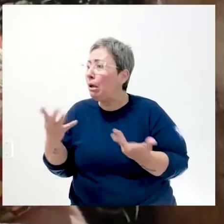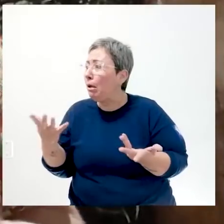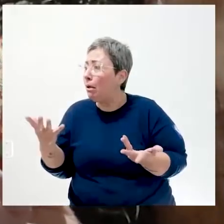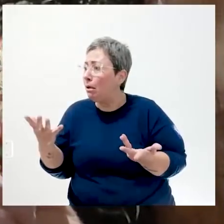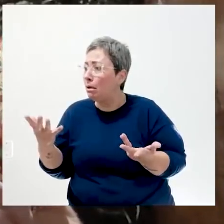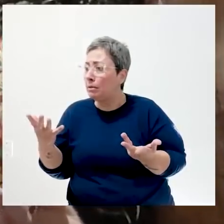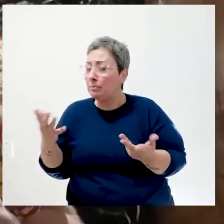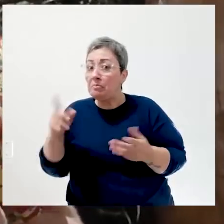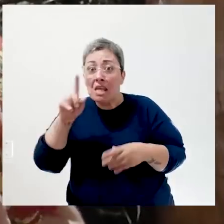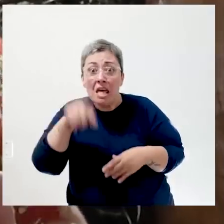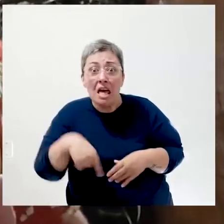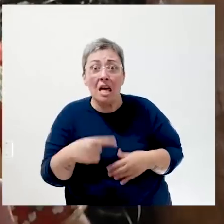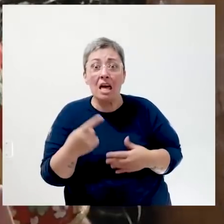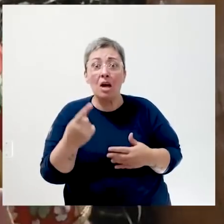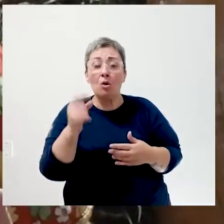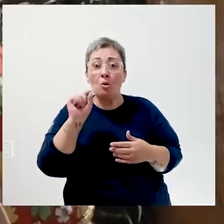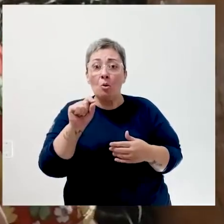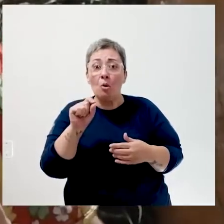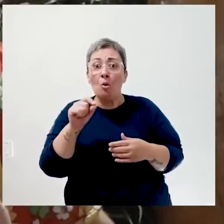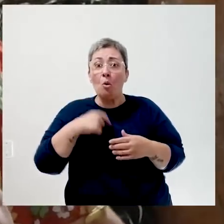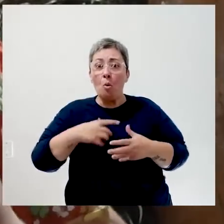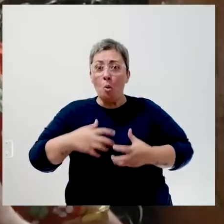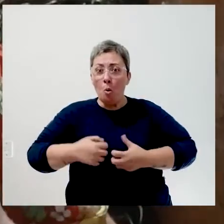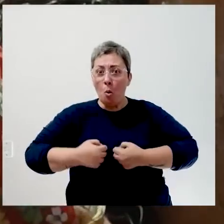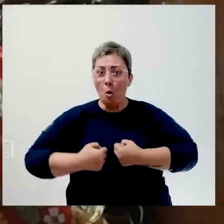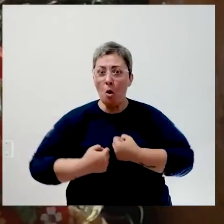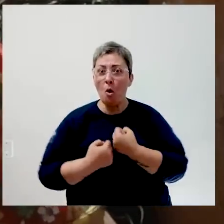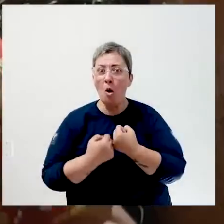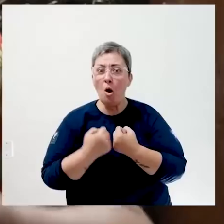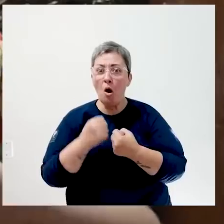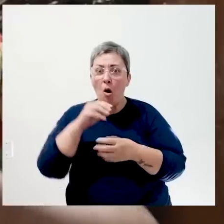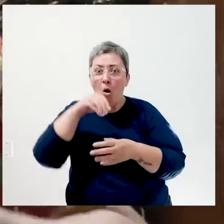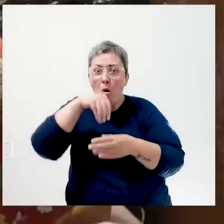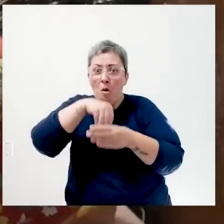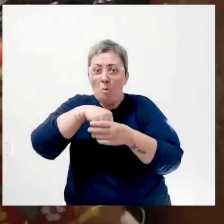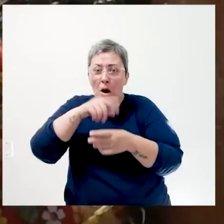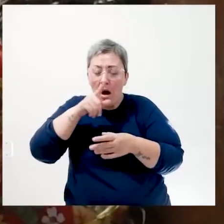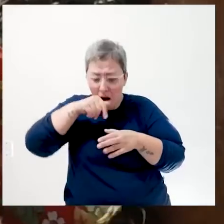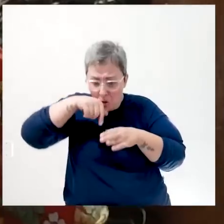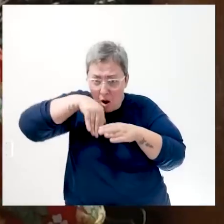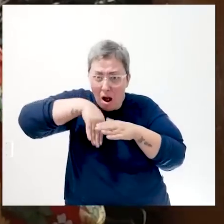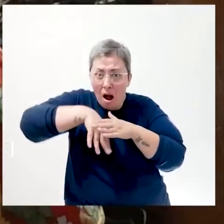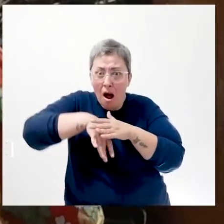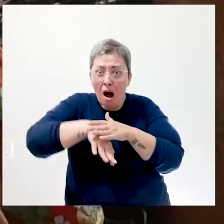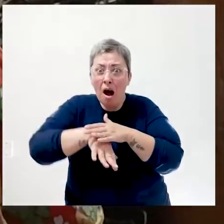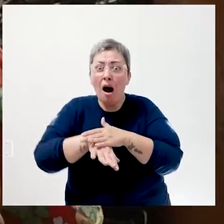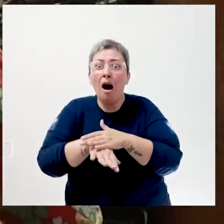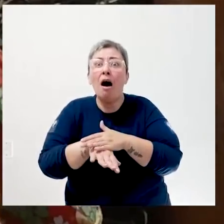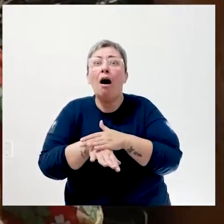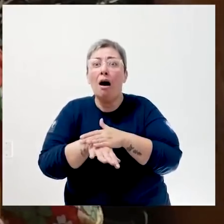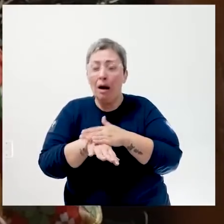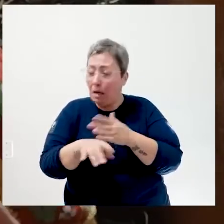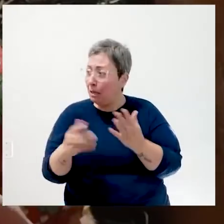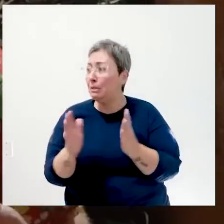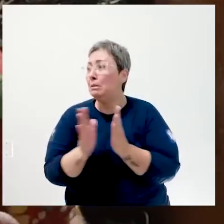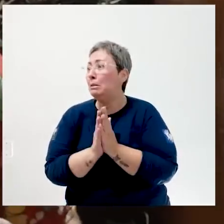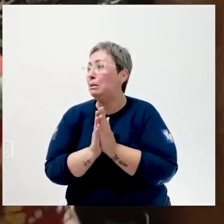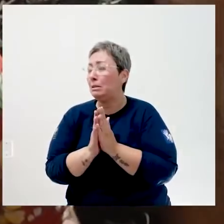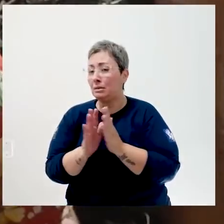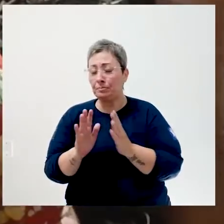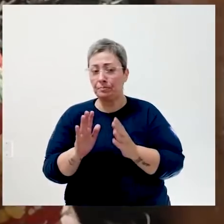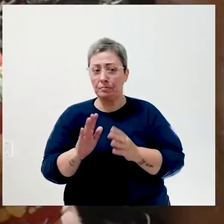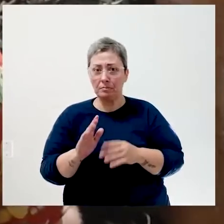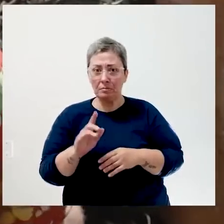Ué, mas é ele quem? É ele, é o monstro que habita as profundezas das nossas águas,